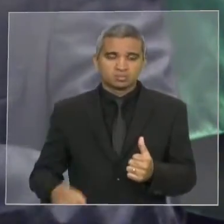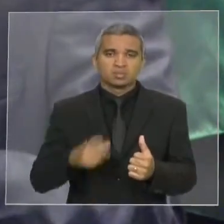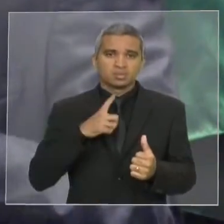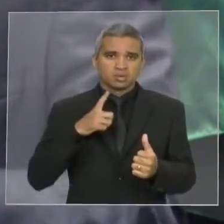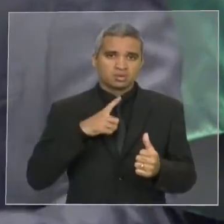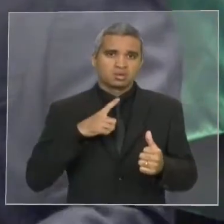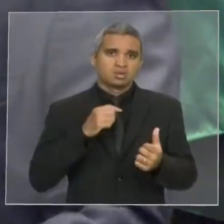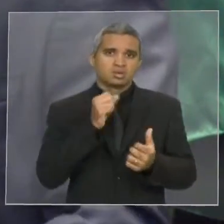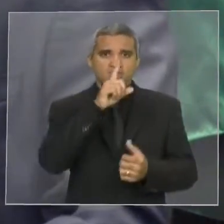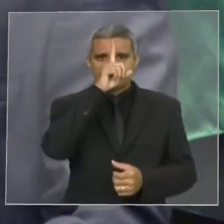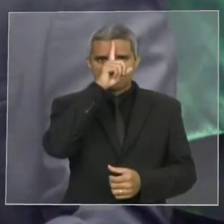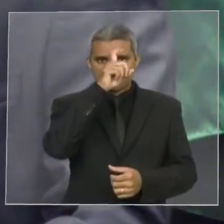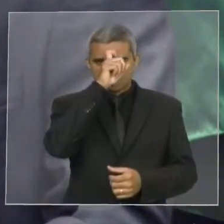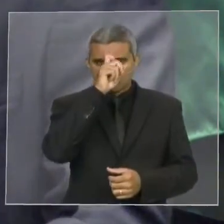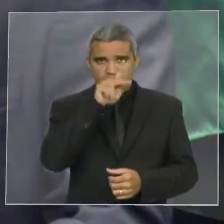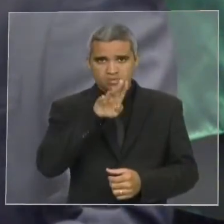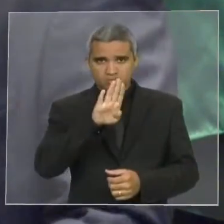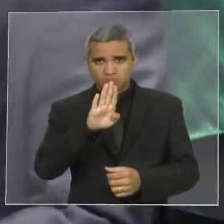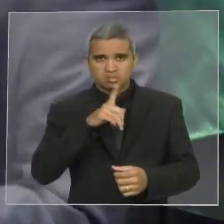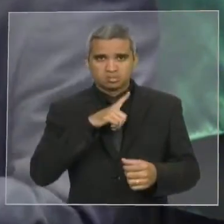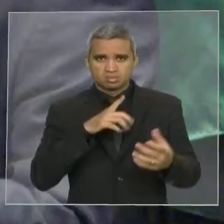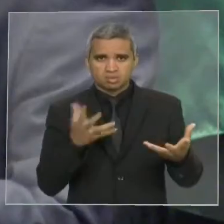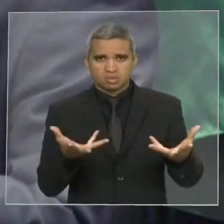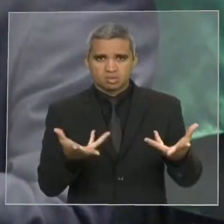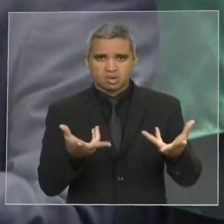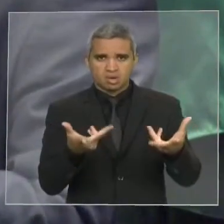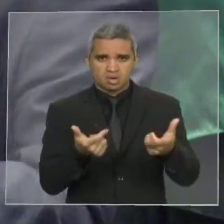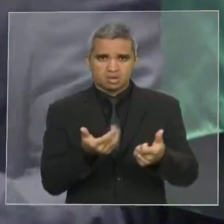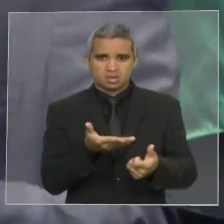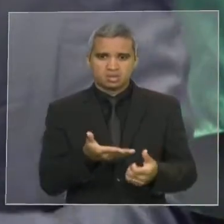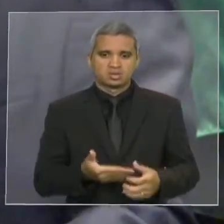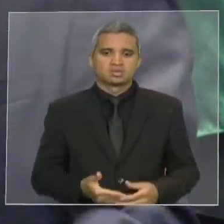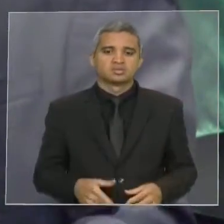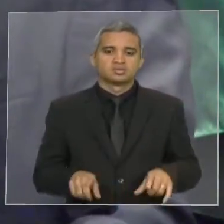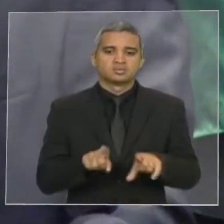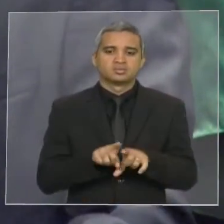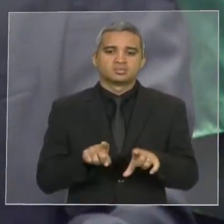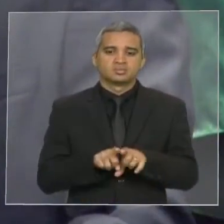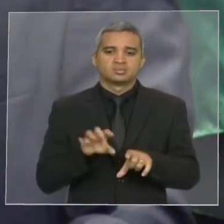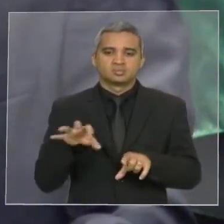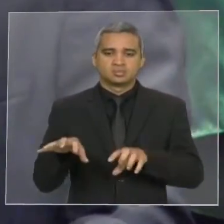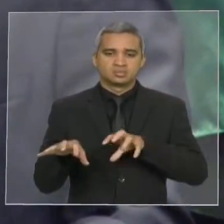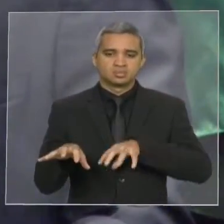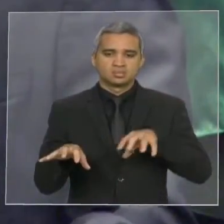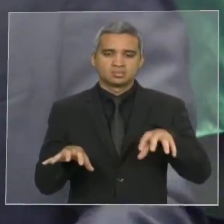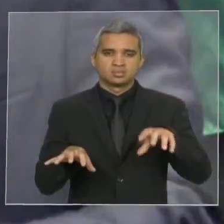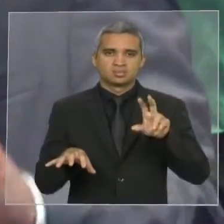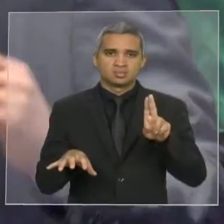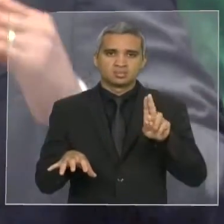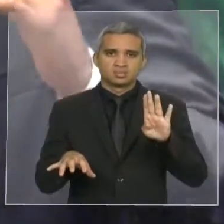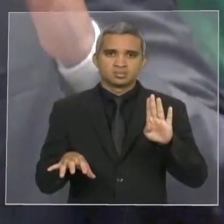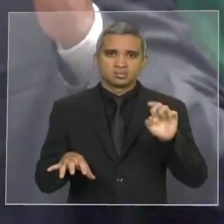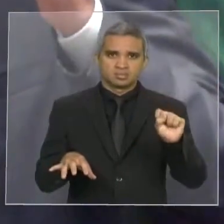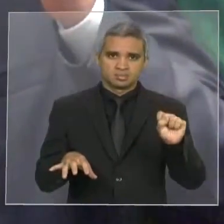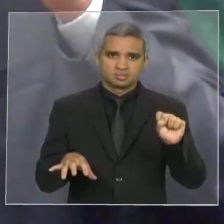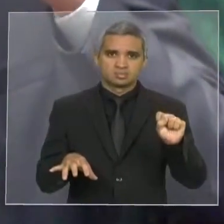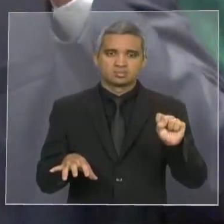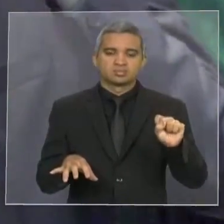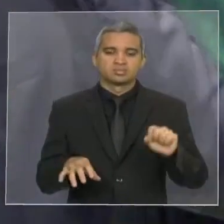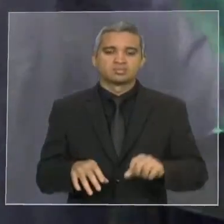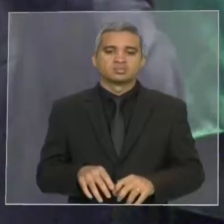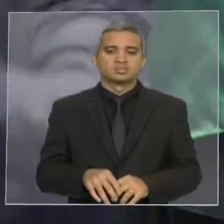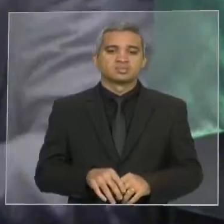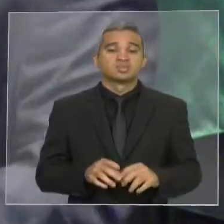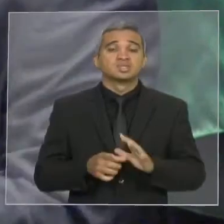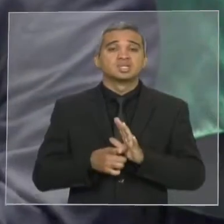de qualidade servindo ao povo de Santa Luzia. E as unidades básicas de saúde que eu me referia, elas estavam